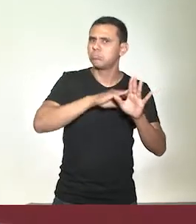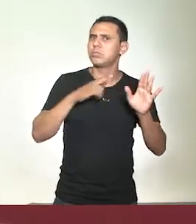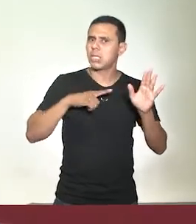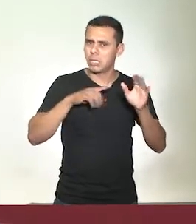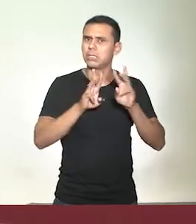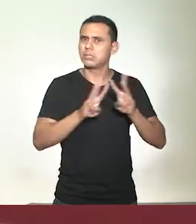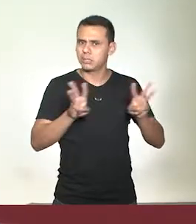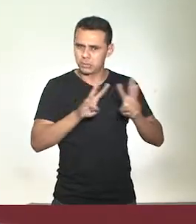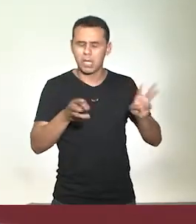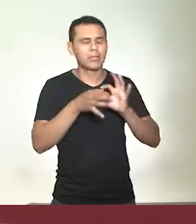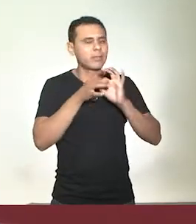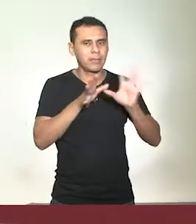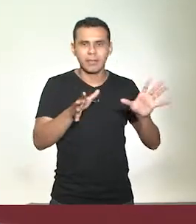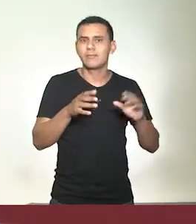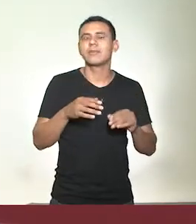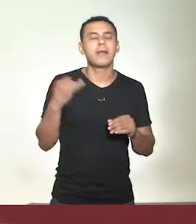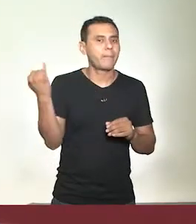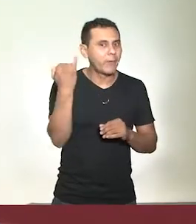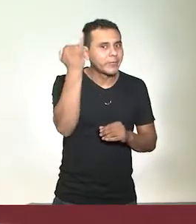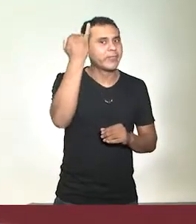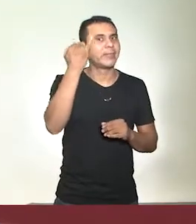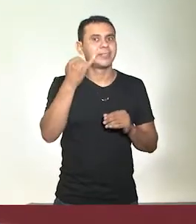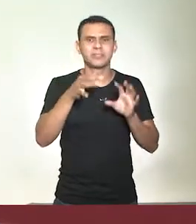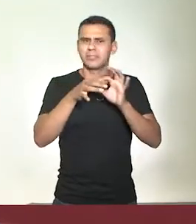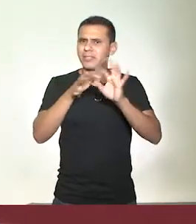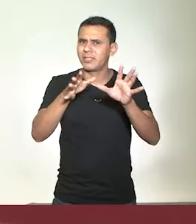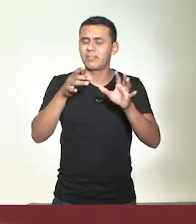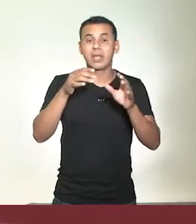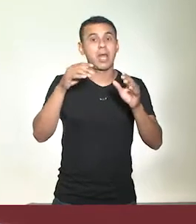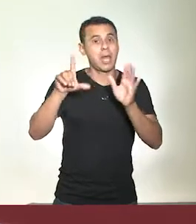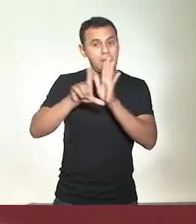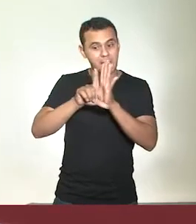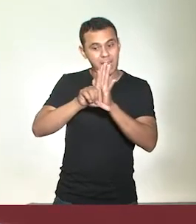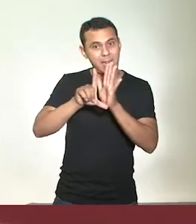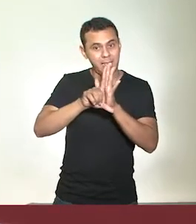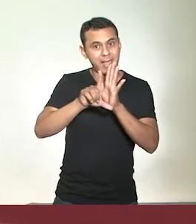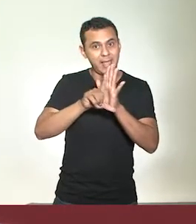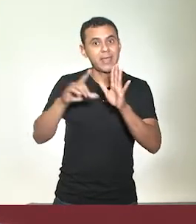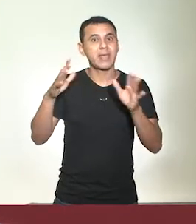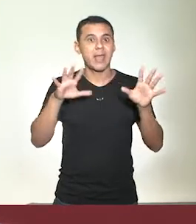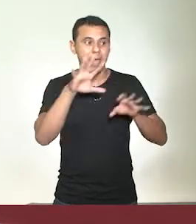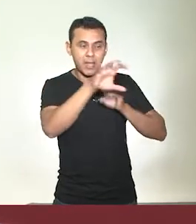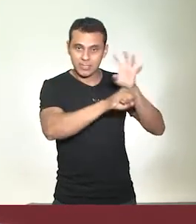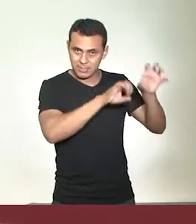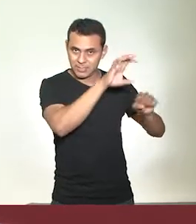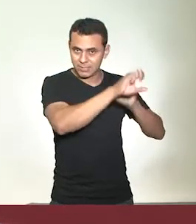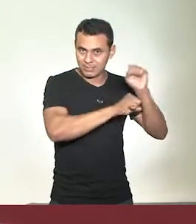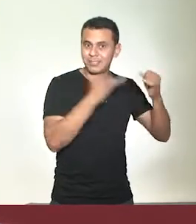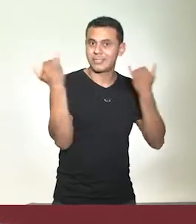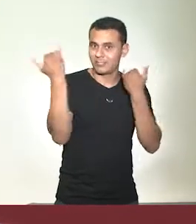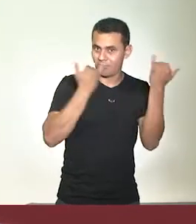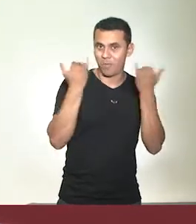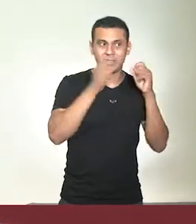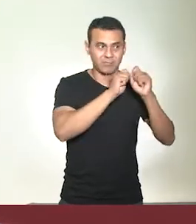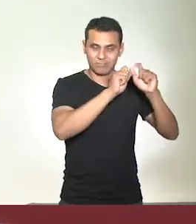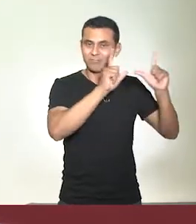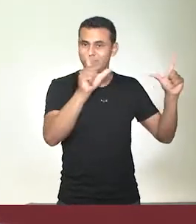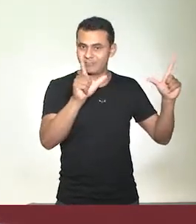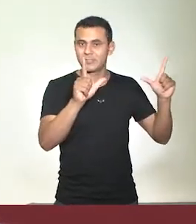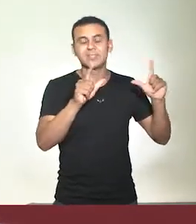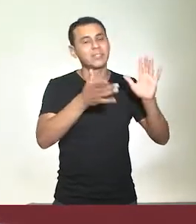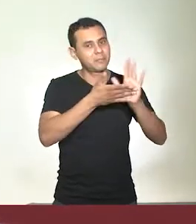transparente no nosso é isso é isso é muito importante que a gente atende à lei de acesso à informação e